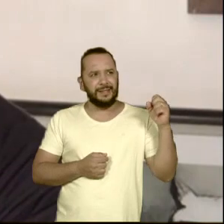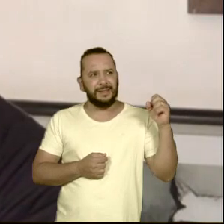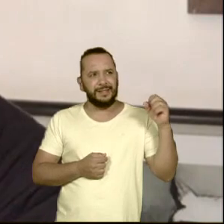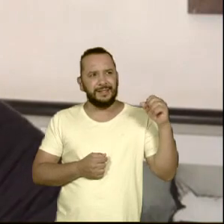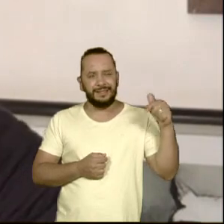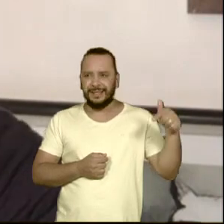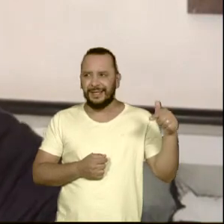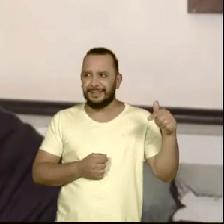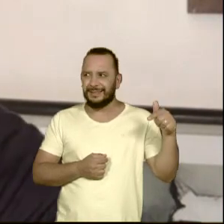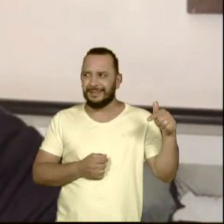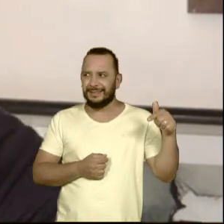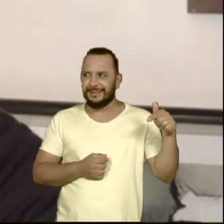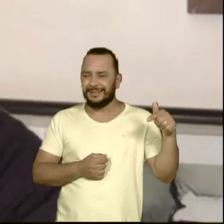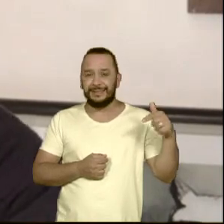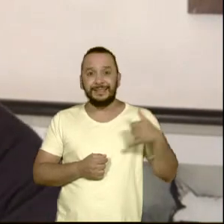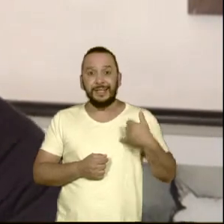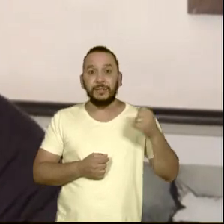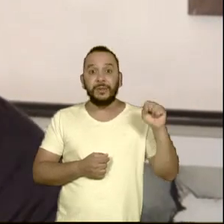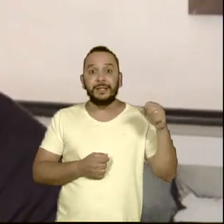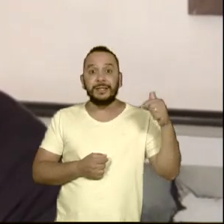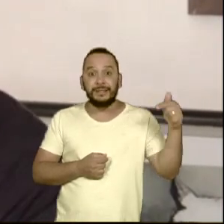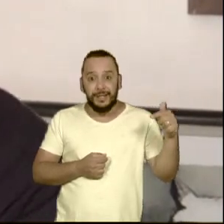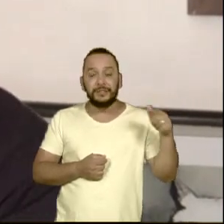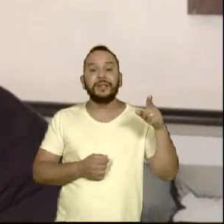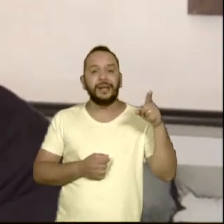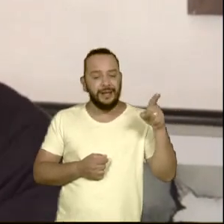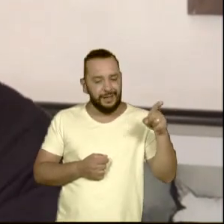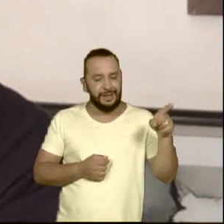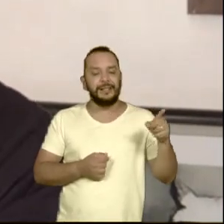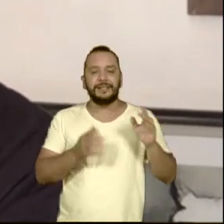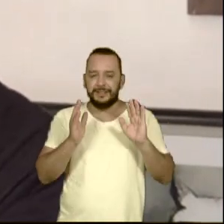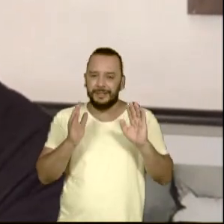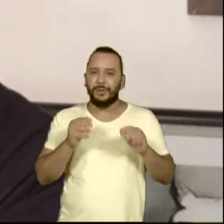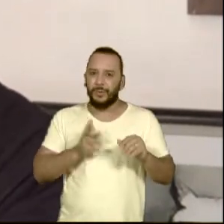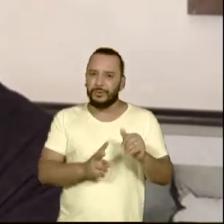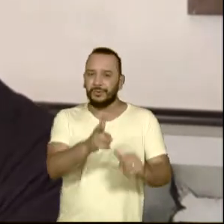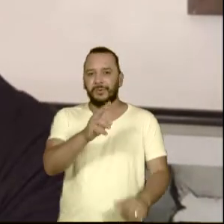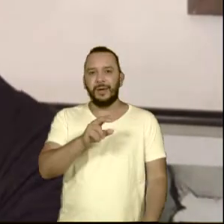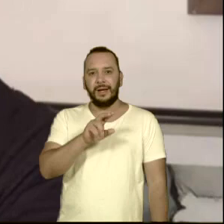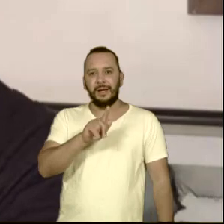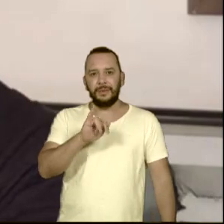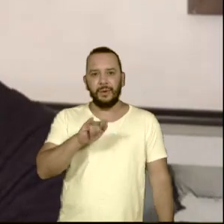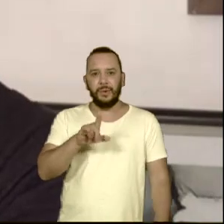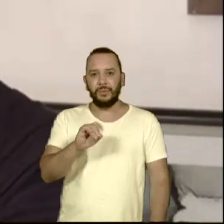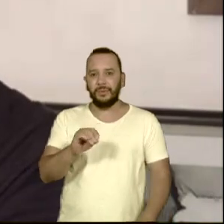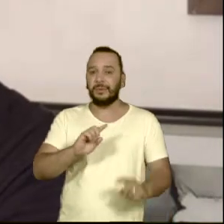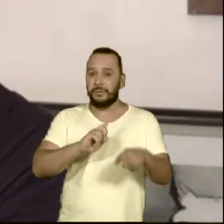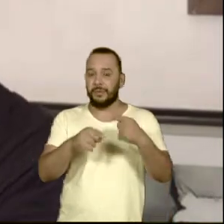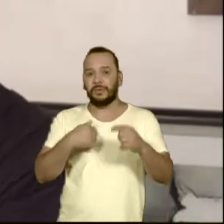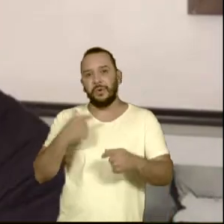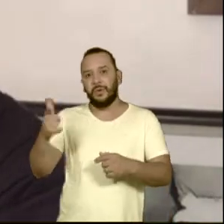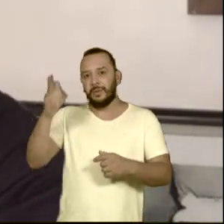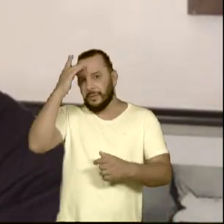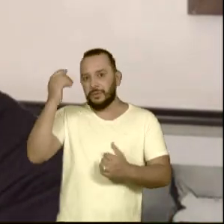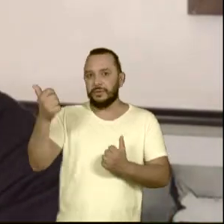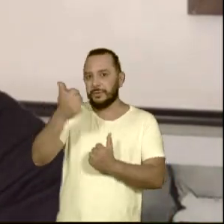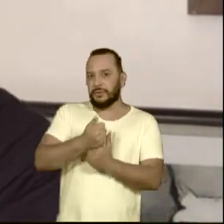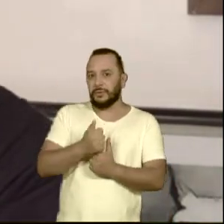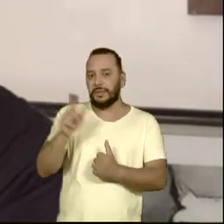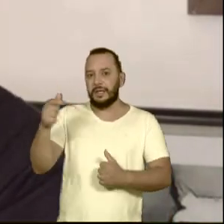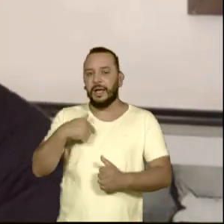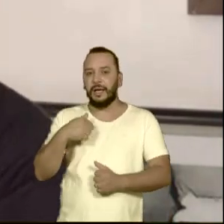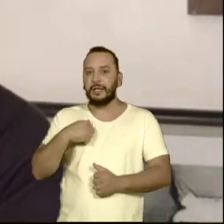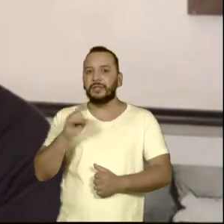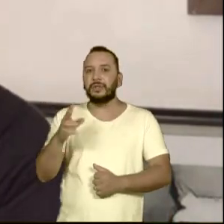e ele ainda fazia o Garibaldo. Ele estava começando a passar o Garibaldo para outro, a pessoa vestia, ele fazia voz.